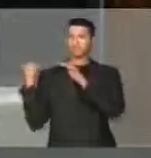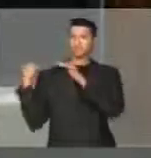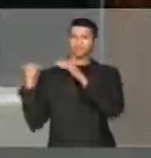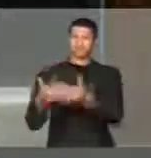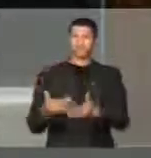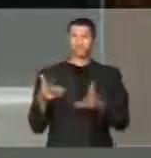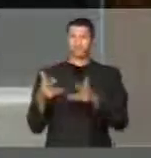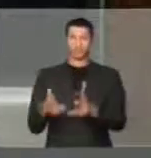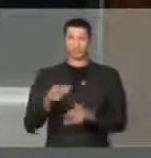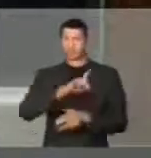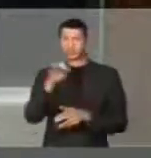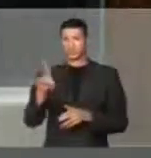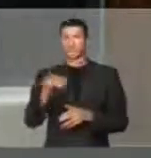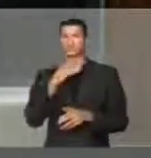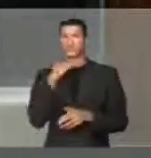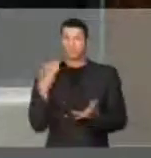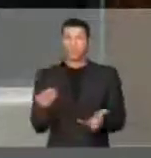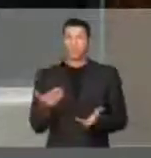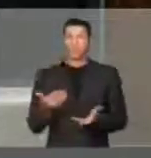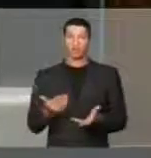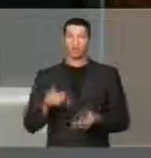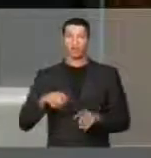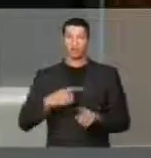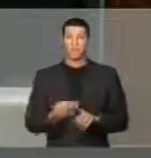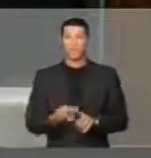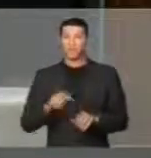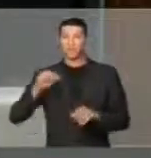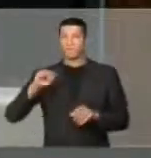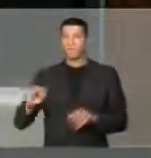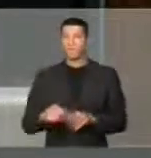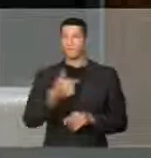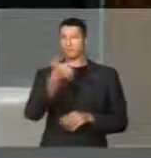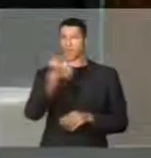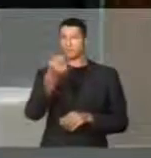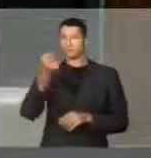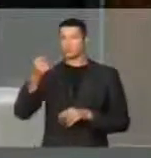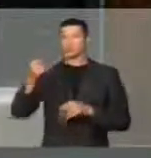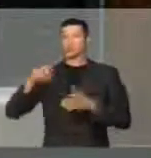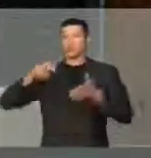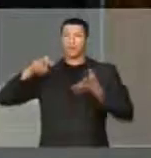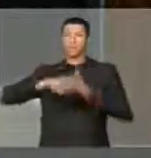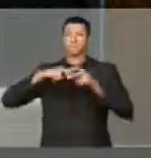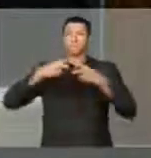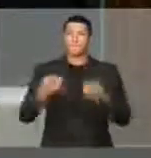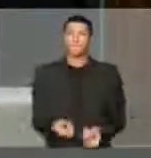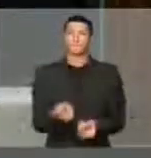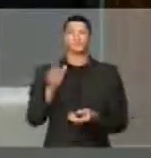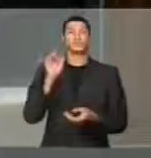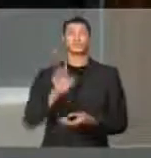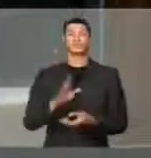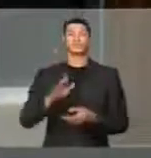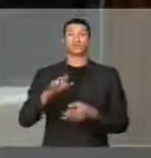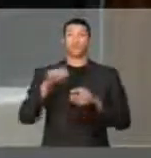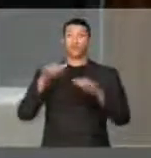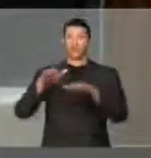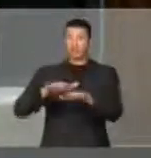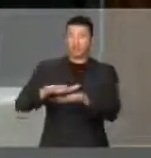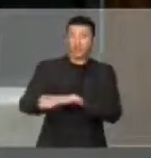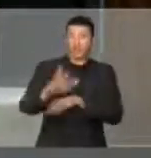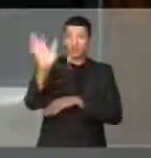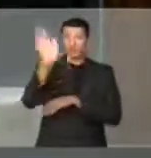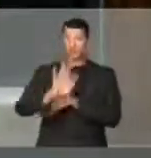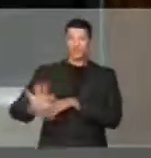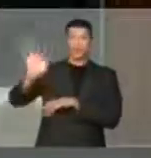da dia de finados, foram mais de 1.200 acidentes só nas rodovias